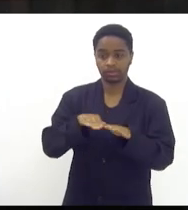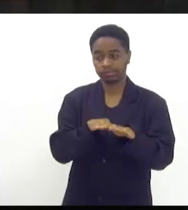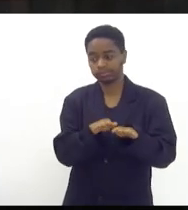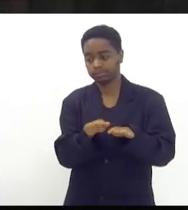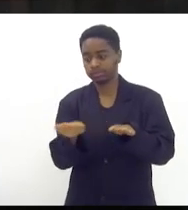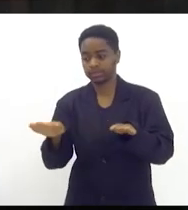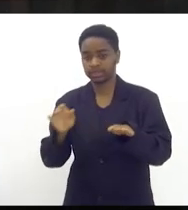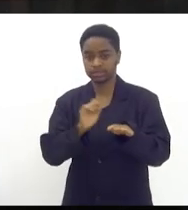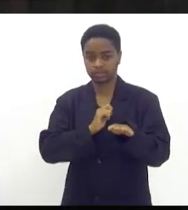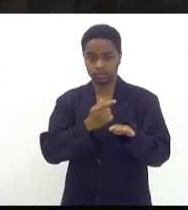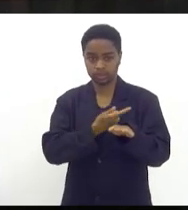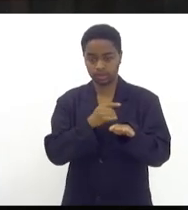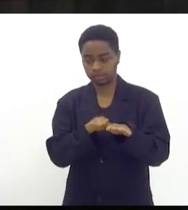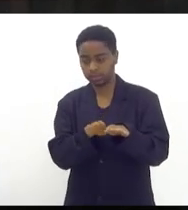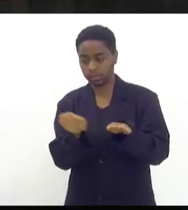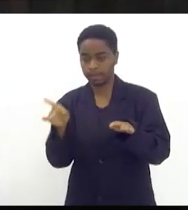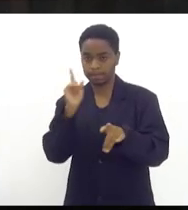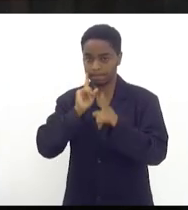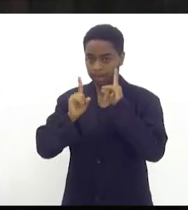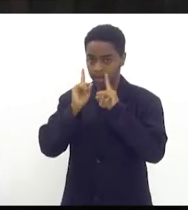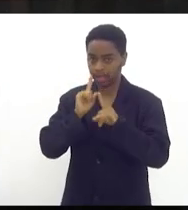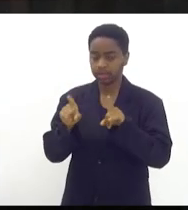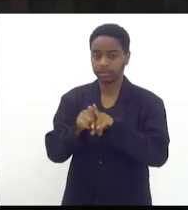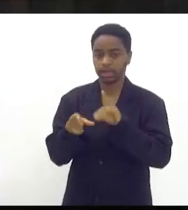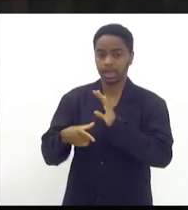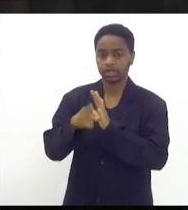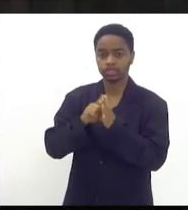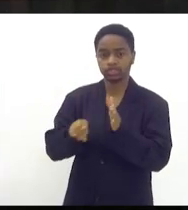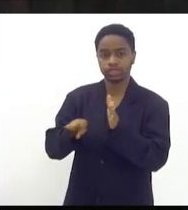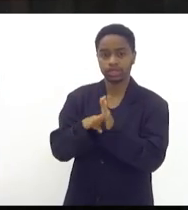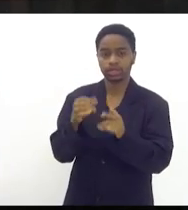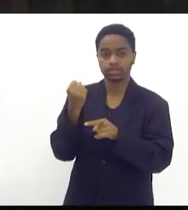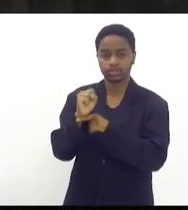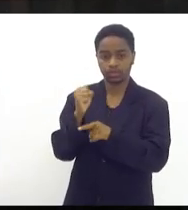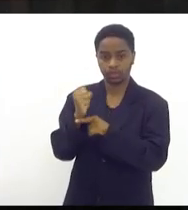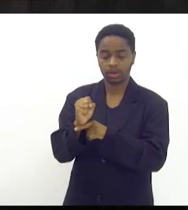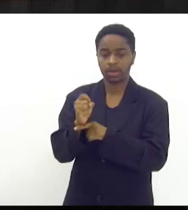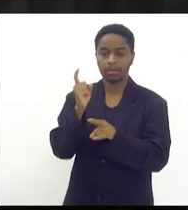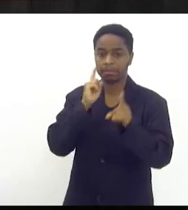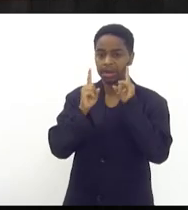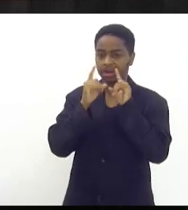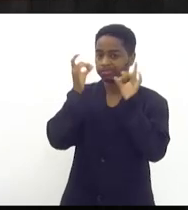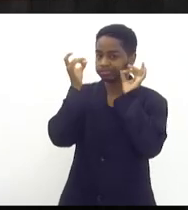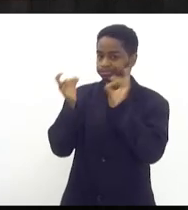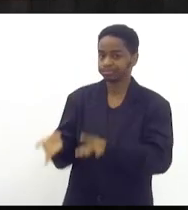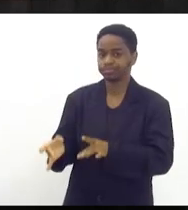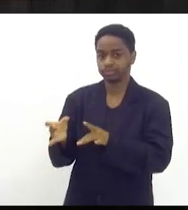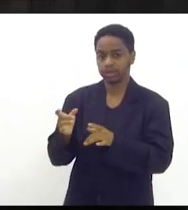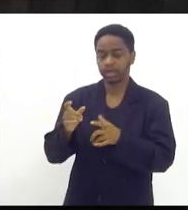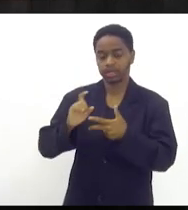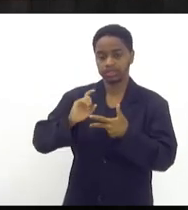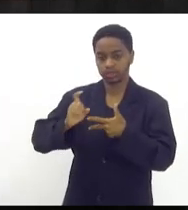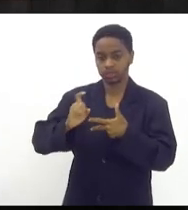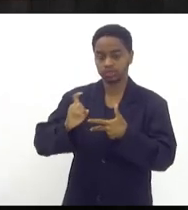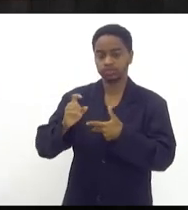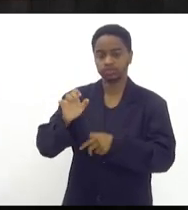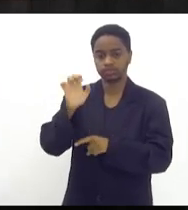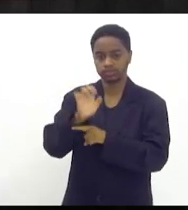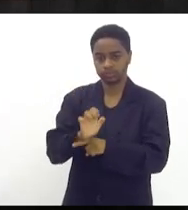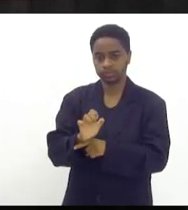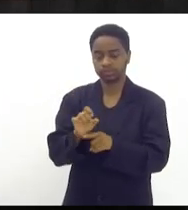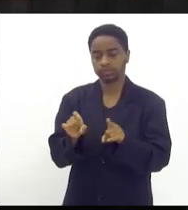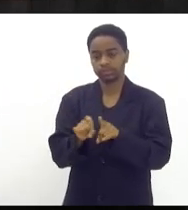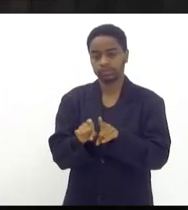Maricá. E antes de chegar a Saquarema, Maricá está largada pelo Poder Executivo do Estado.